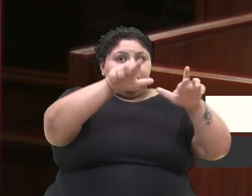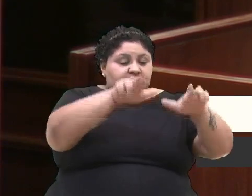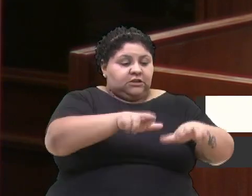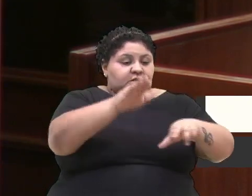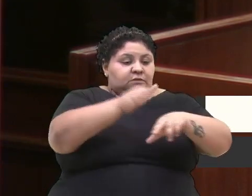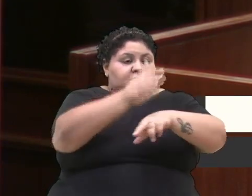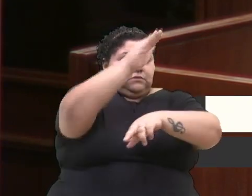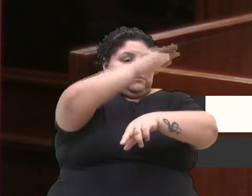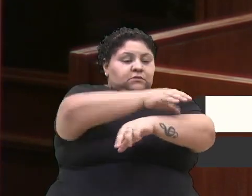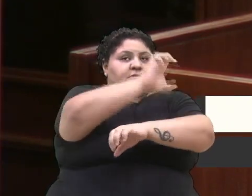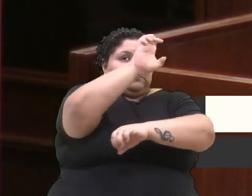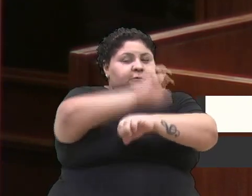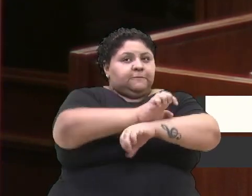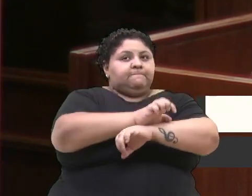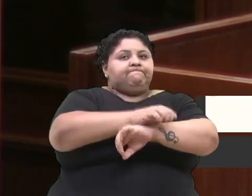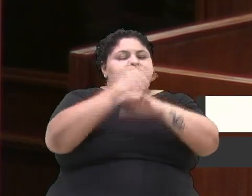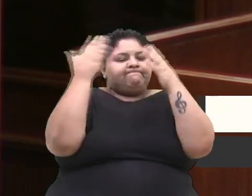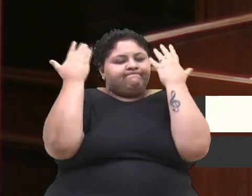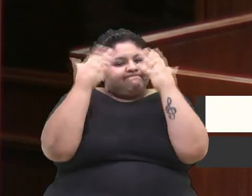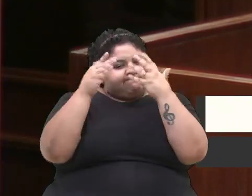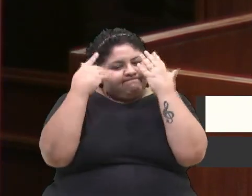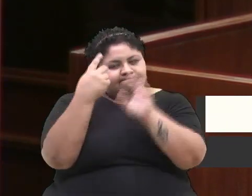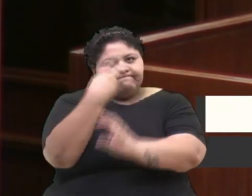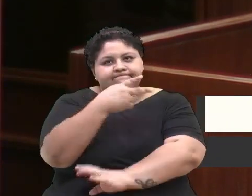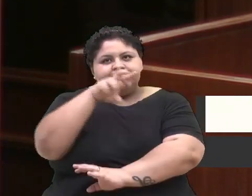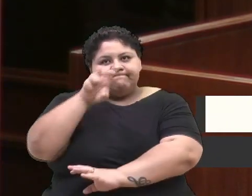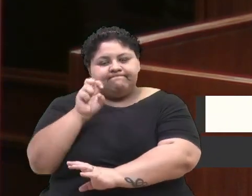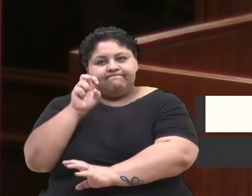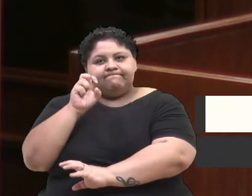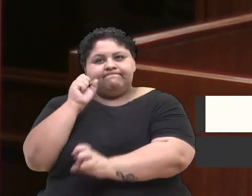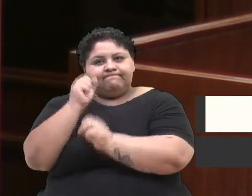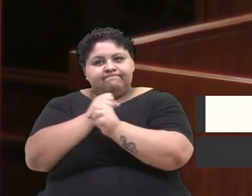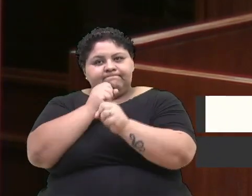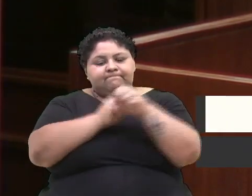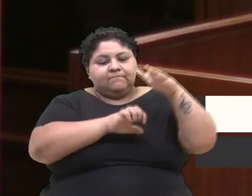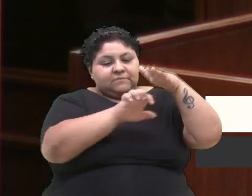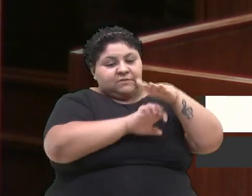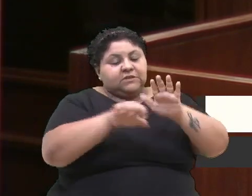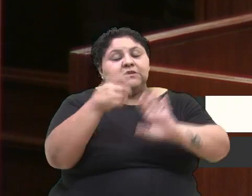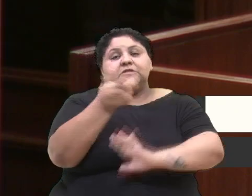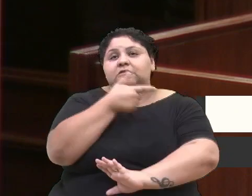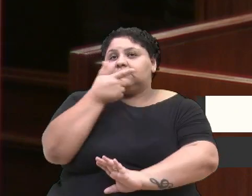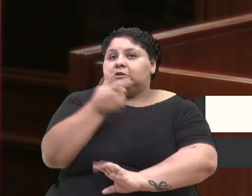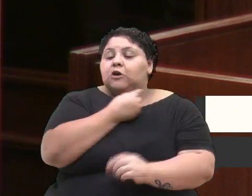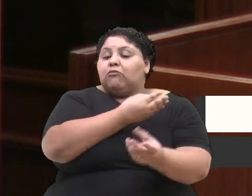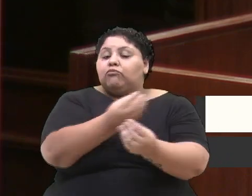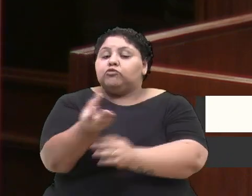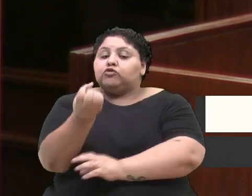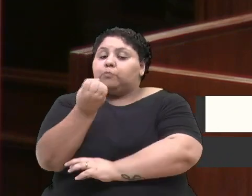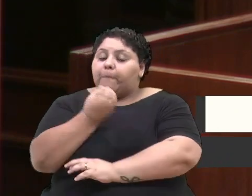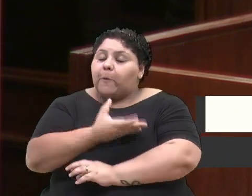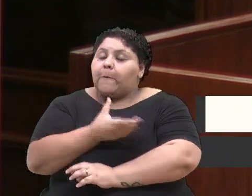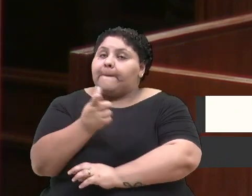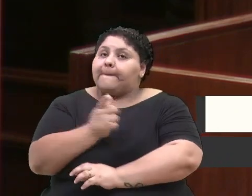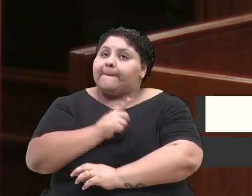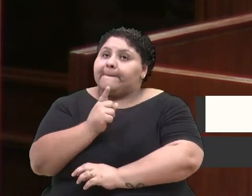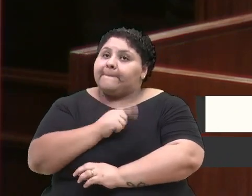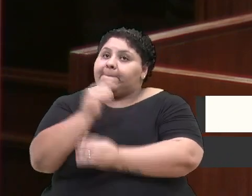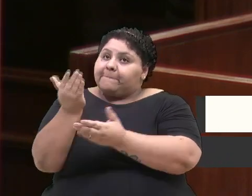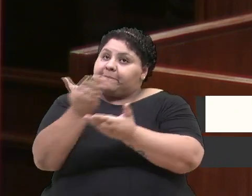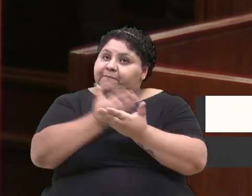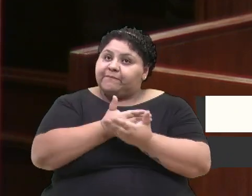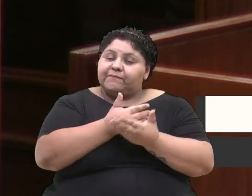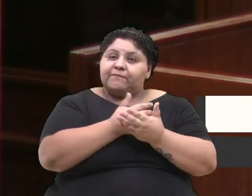Meus sinceros parabéns pelos 25 anos da Ceasa e digo que é muito bom ter vocês lá